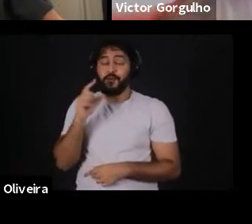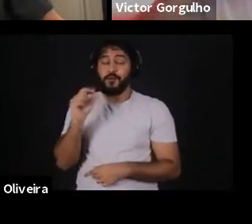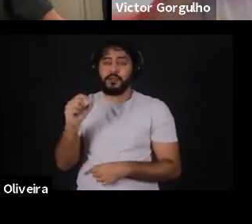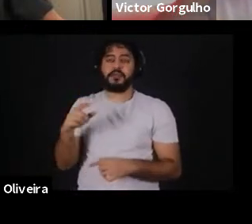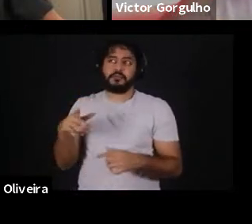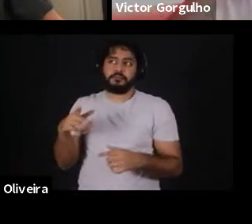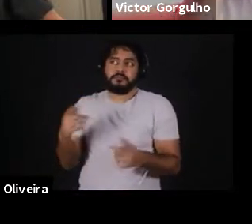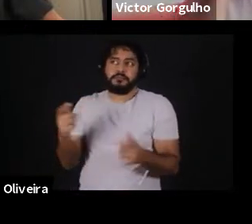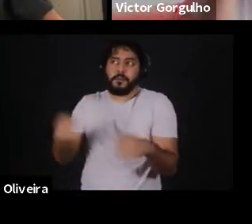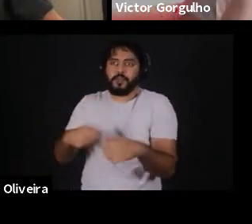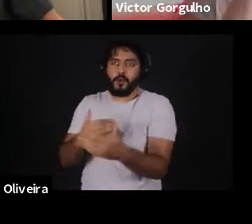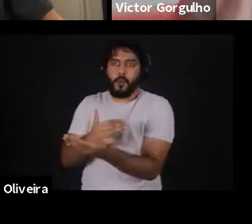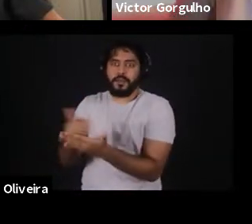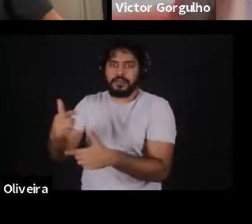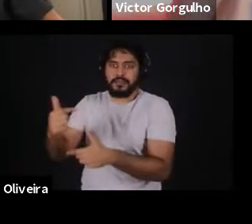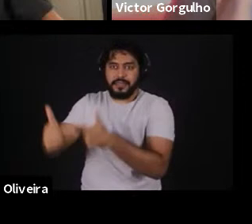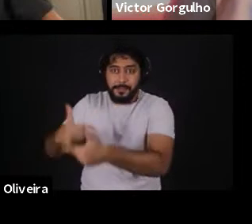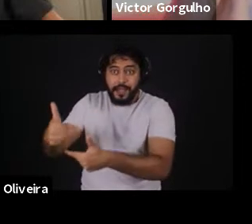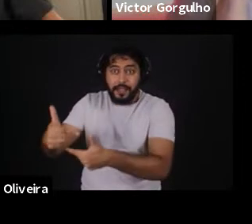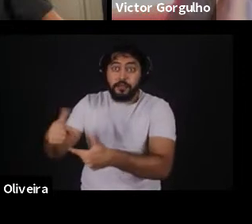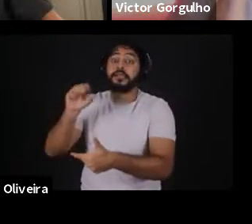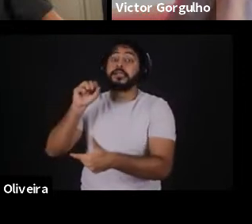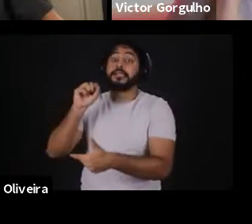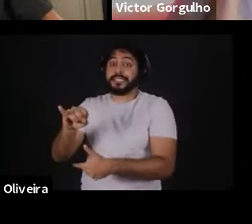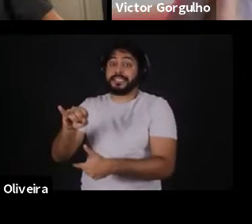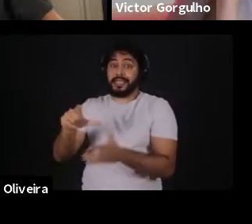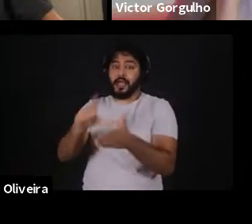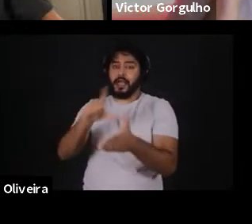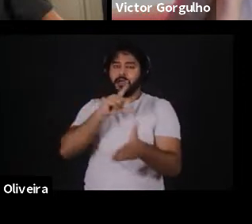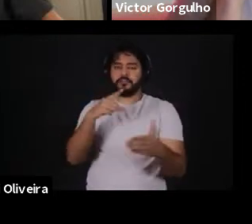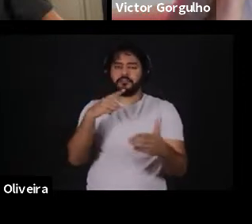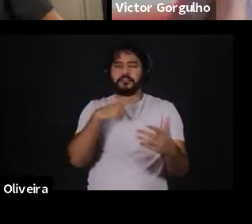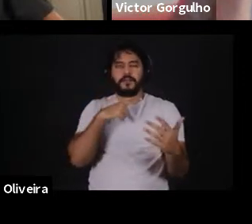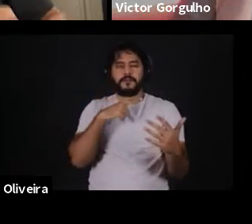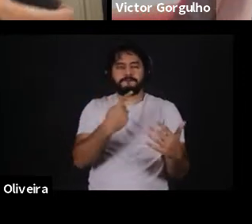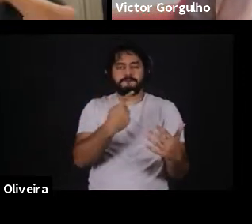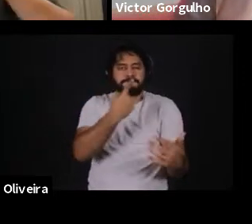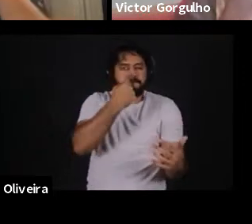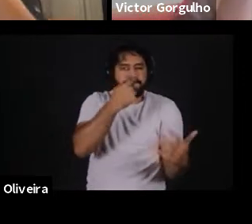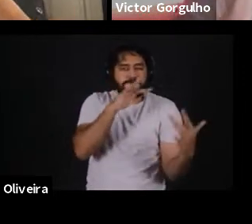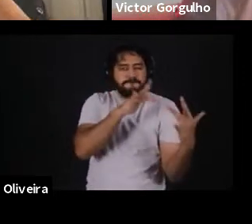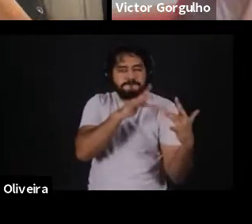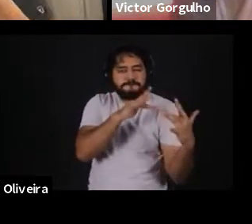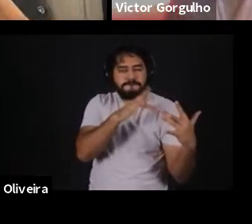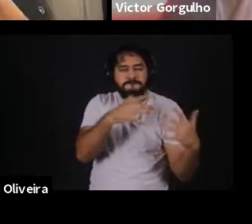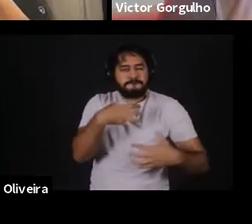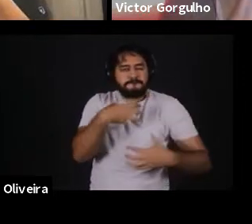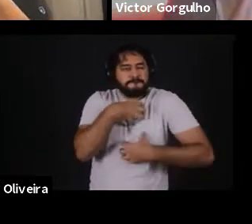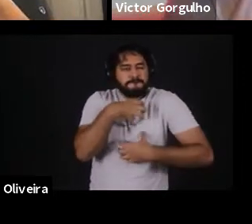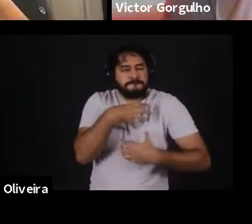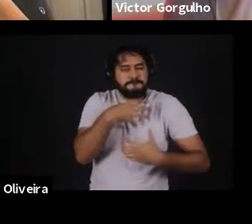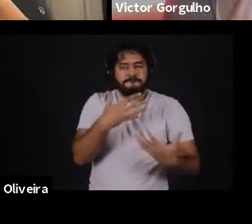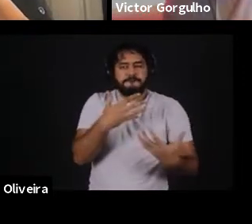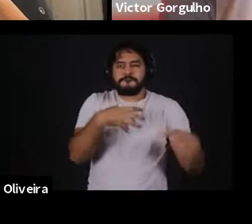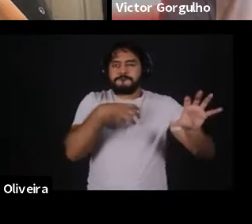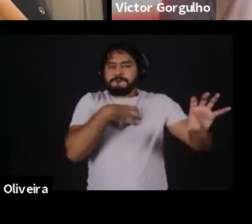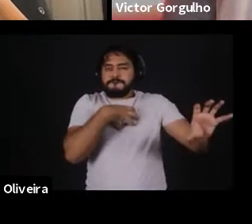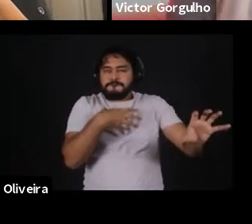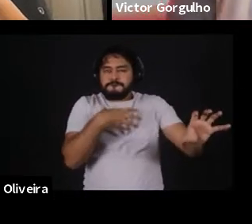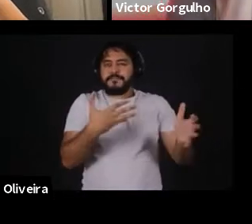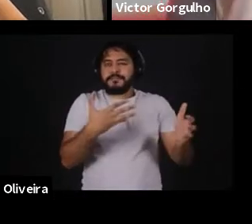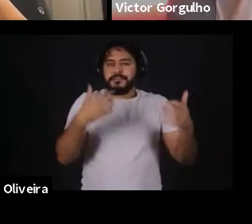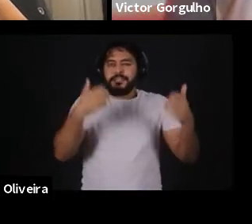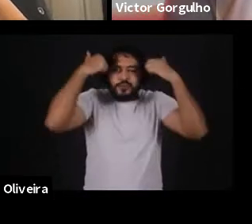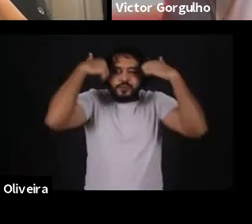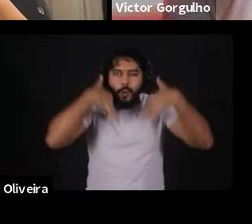trabalho se houver a elevação da temperatura corporal. Então, para começar um trabalho, a gente precisa suar. E esse foi o primeiro procedimento que a gente criou para a gente.